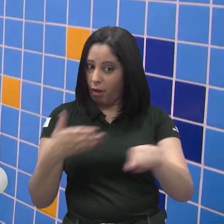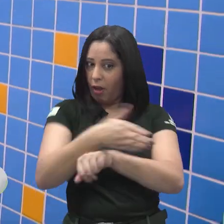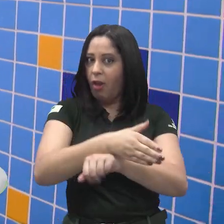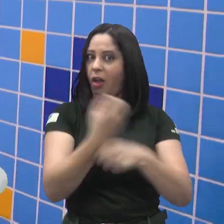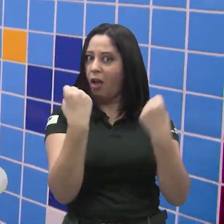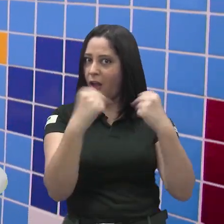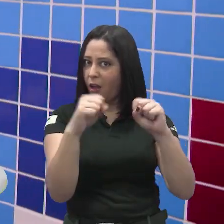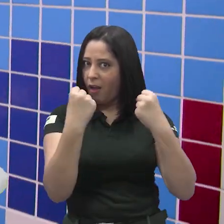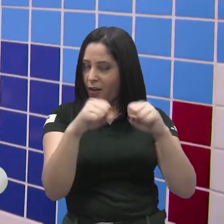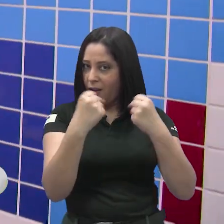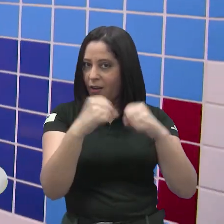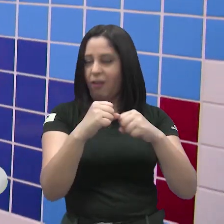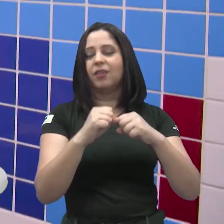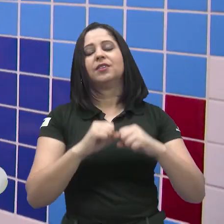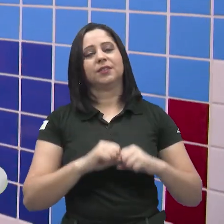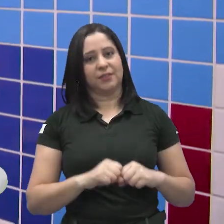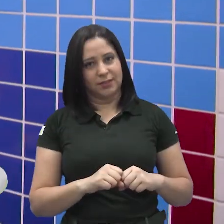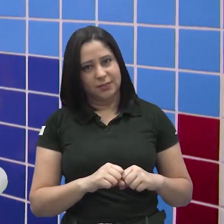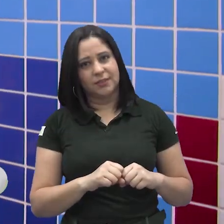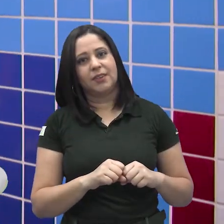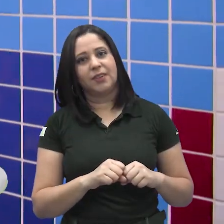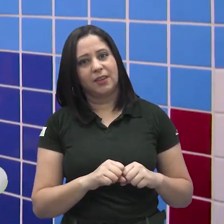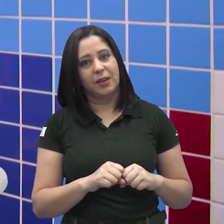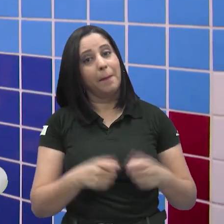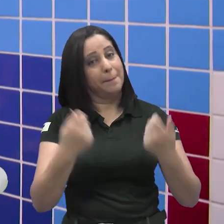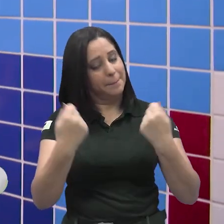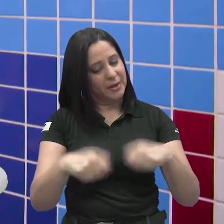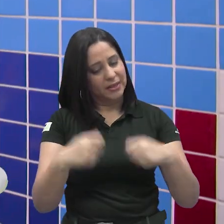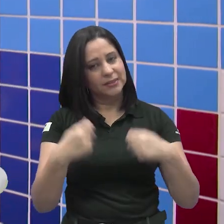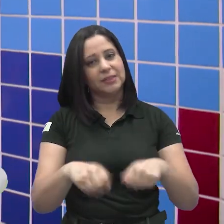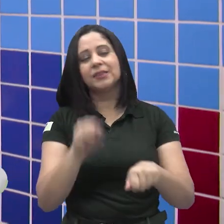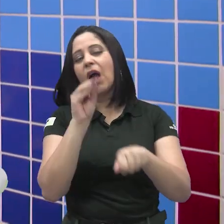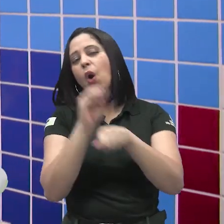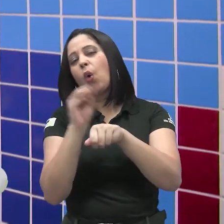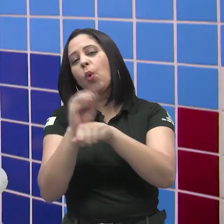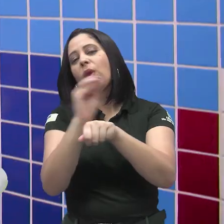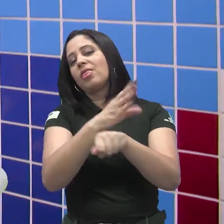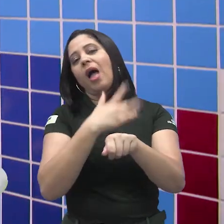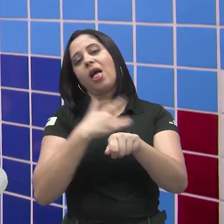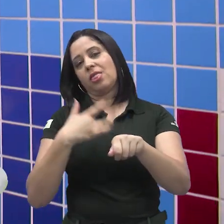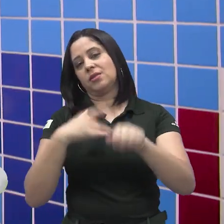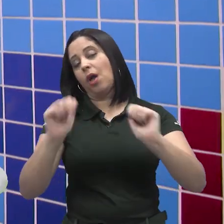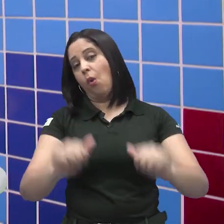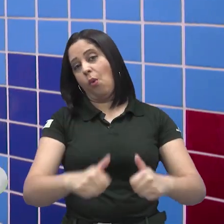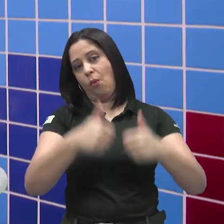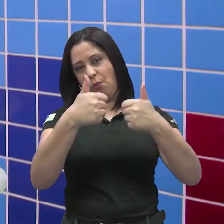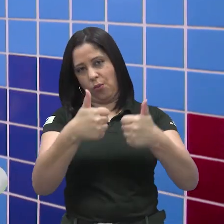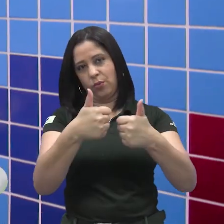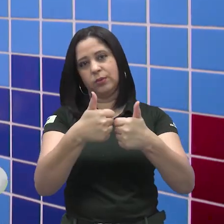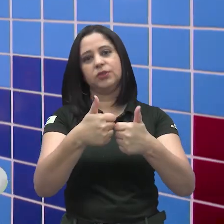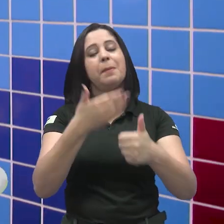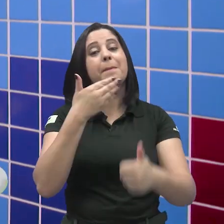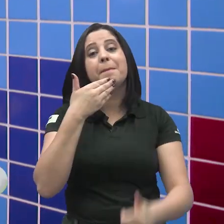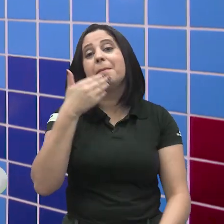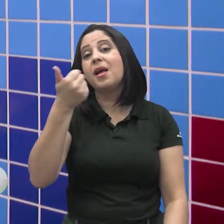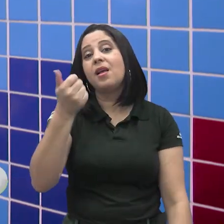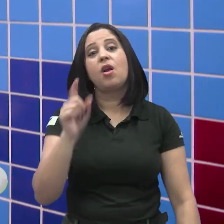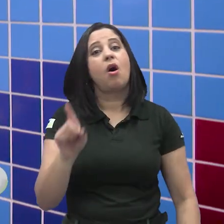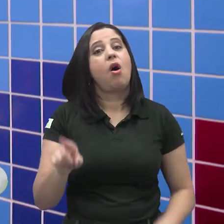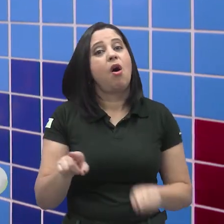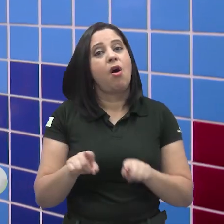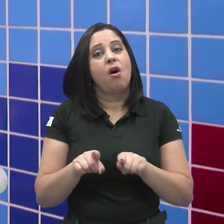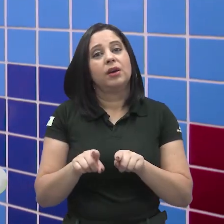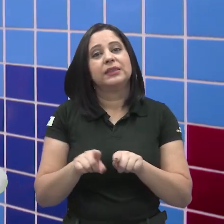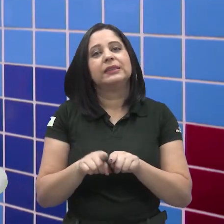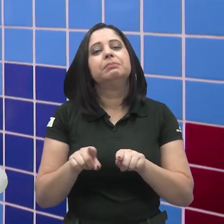diagnóstico aí precoce, né, pode ser aí um ponto de virada para você cuidar melhor da sua saúde, né, e aí melhorar também